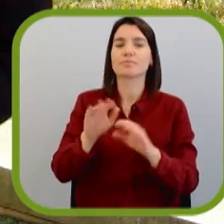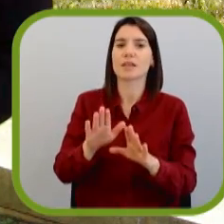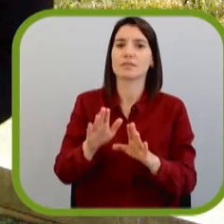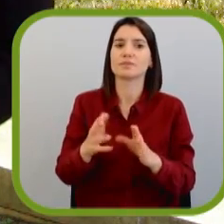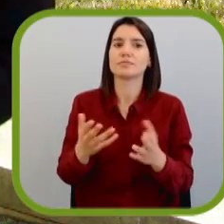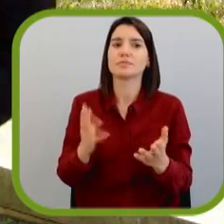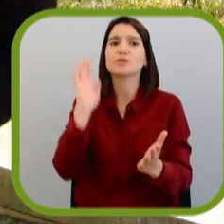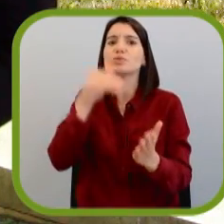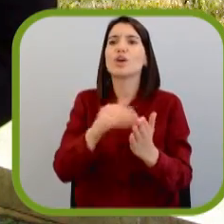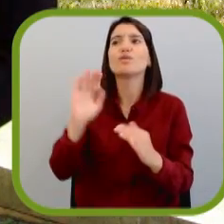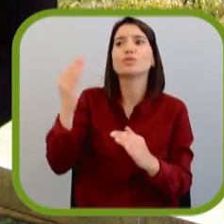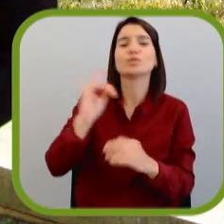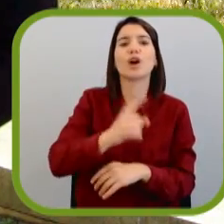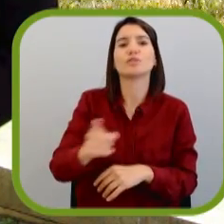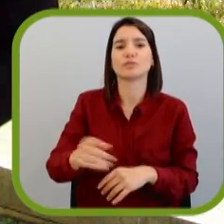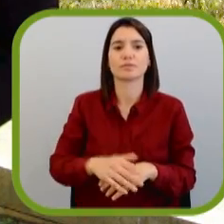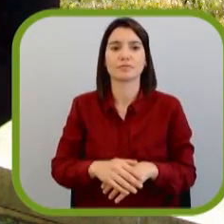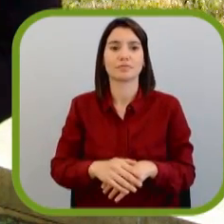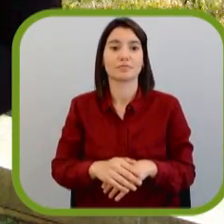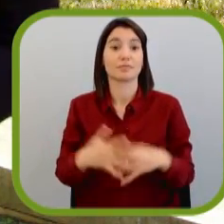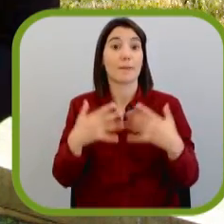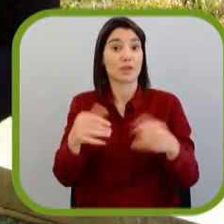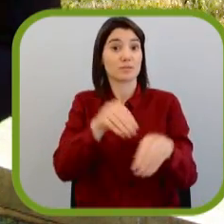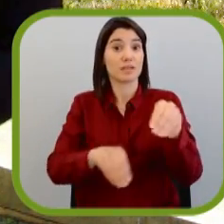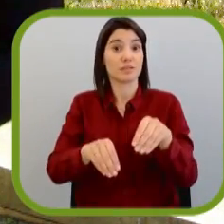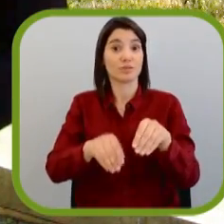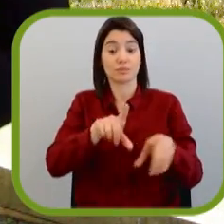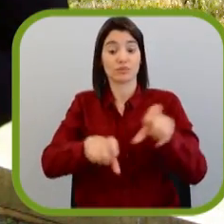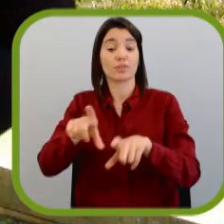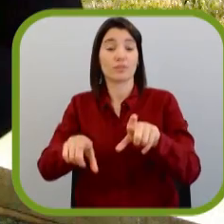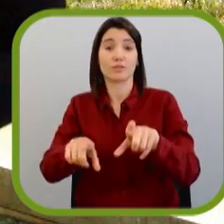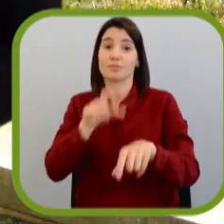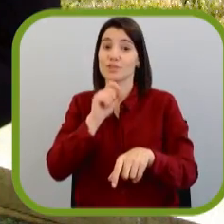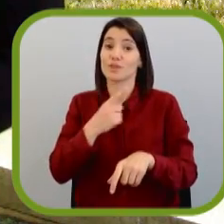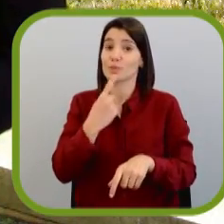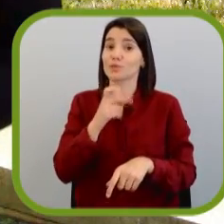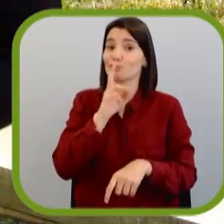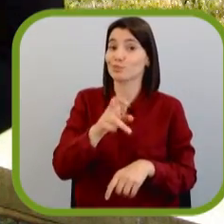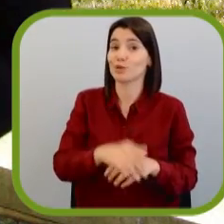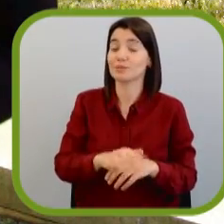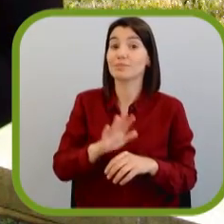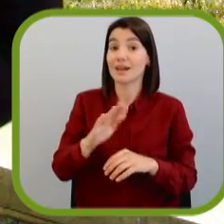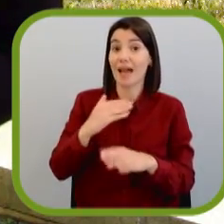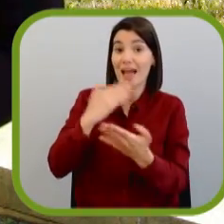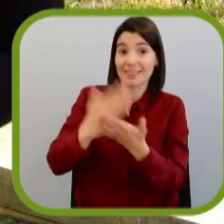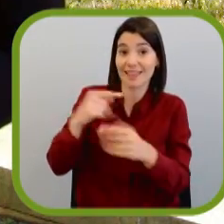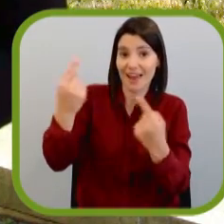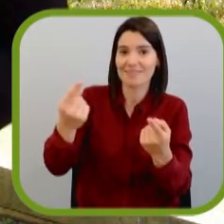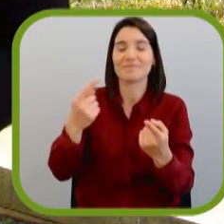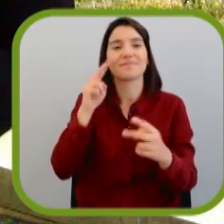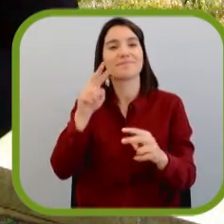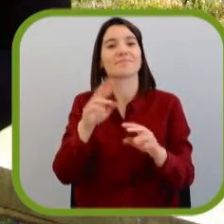crescente. Mas afinal, quais são os efeitos a longo prazo? As estatísticas das próximas eleições poderão responder a essa pergunta. Mas até